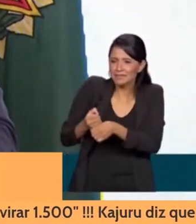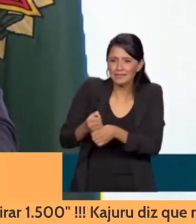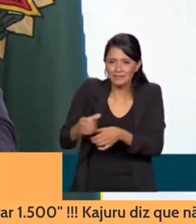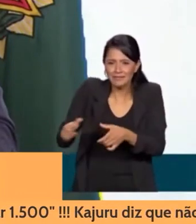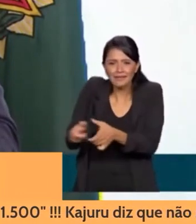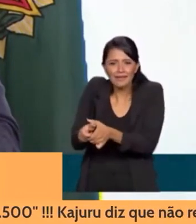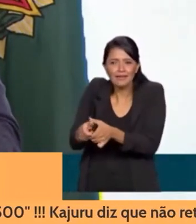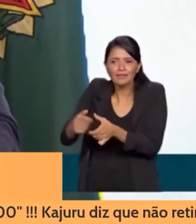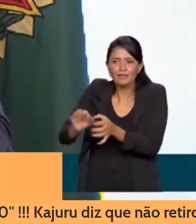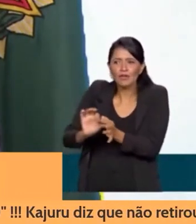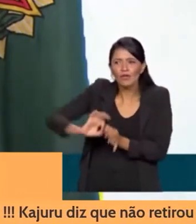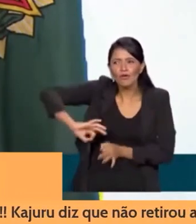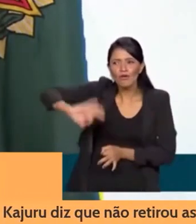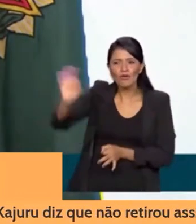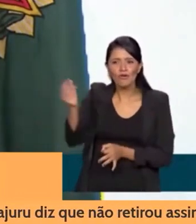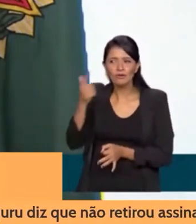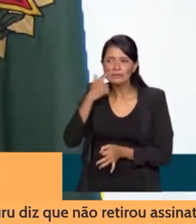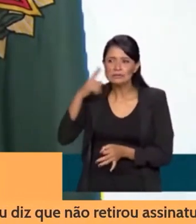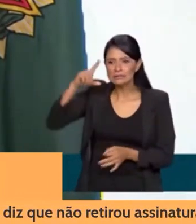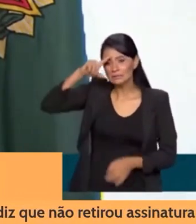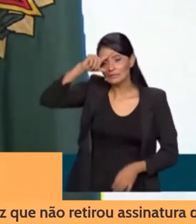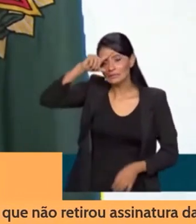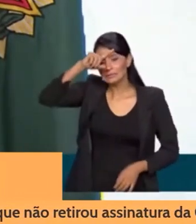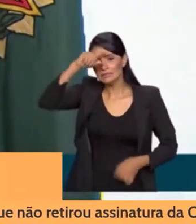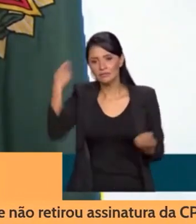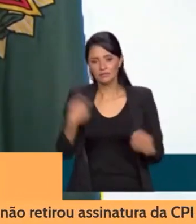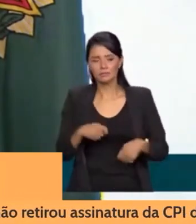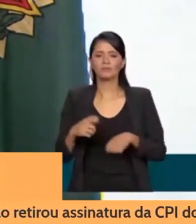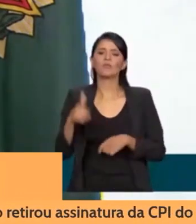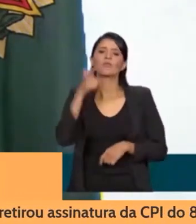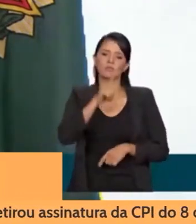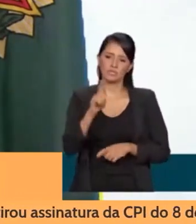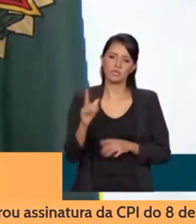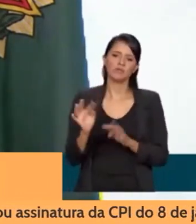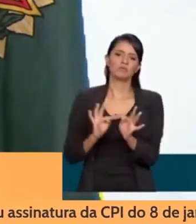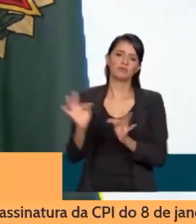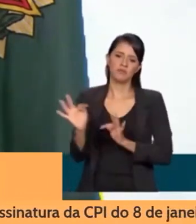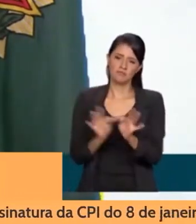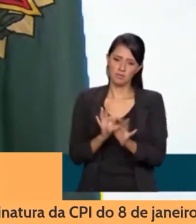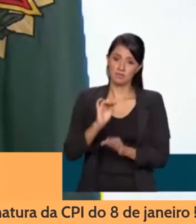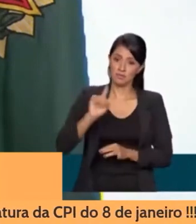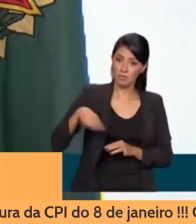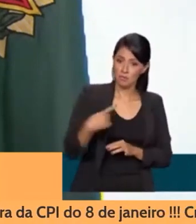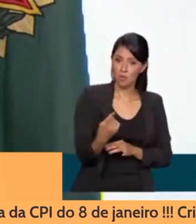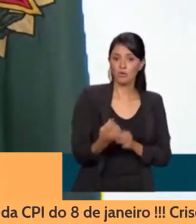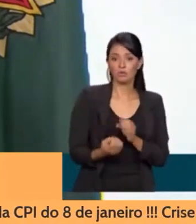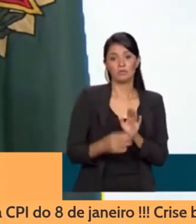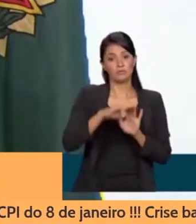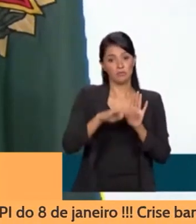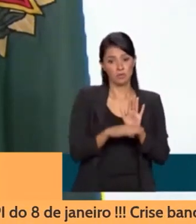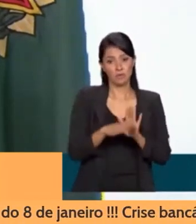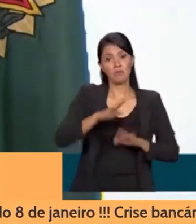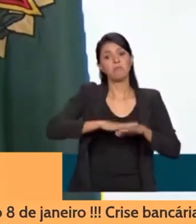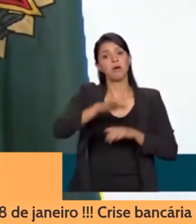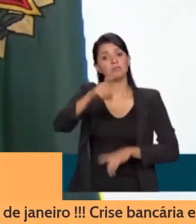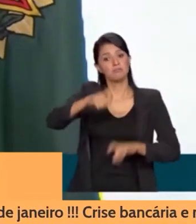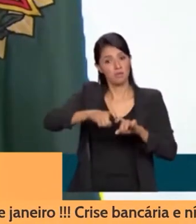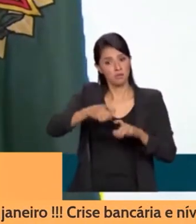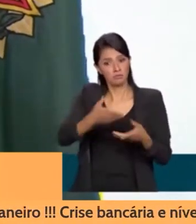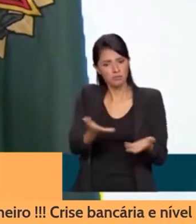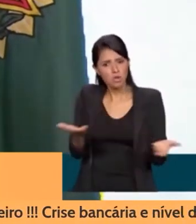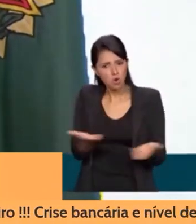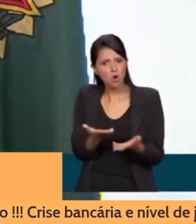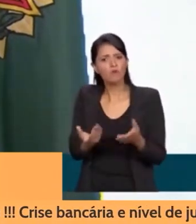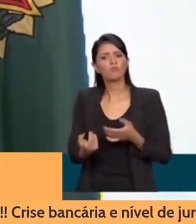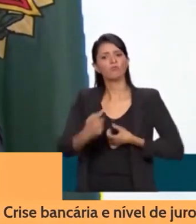tiveram tratamento que tiveram depois que nós colocamos Mais Médicos para funcionar ele tá voltando agora